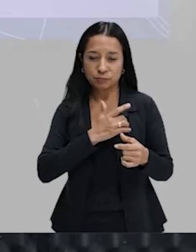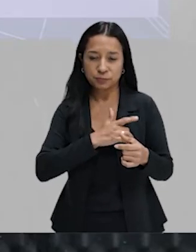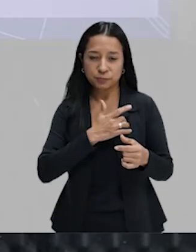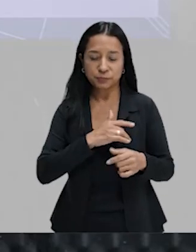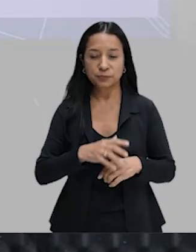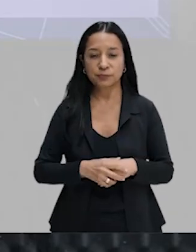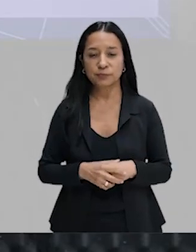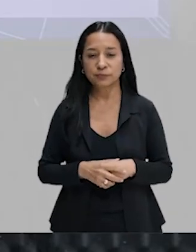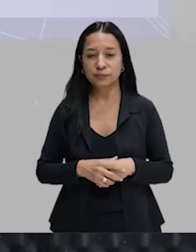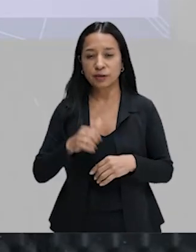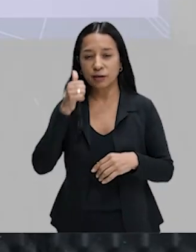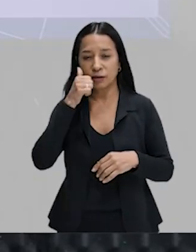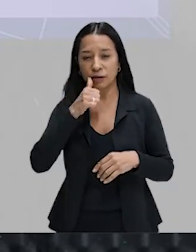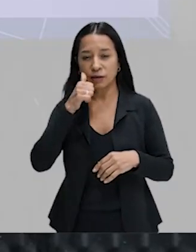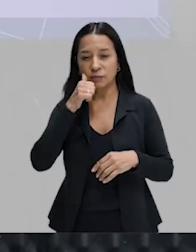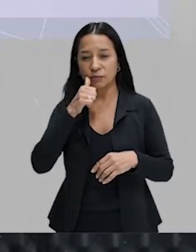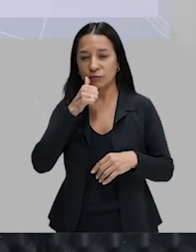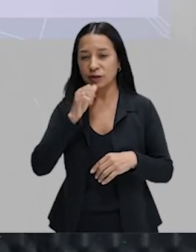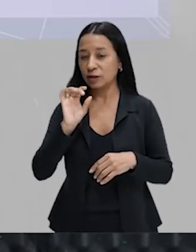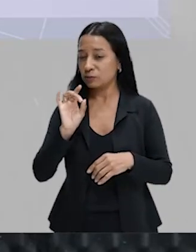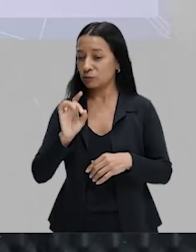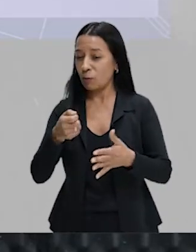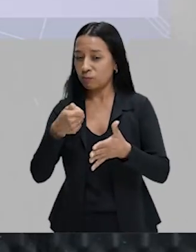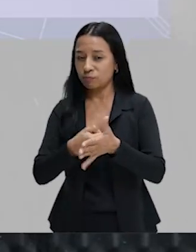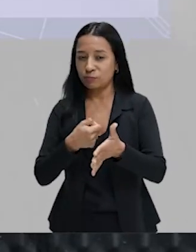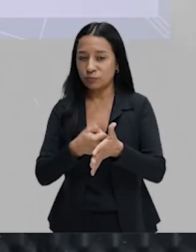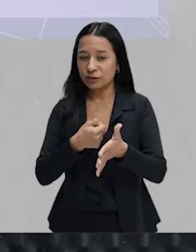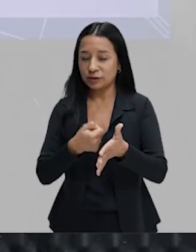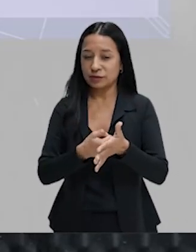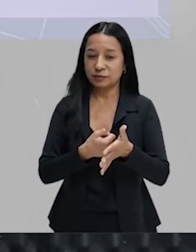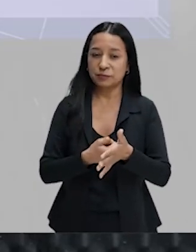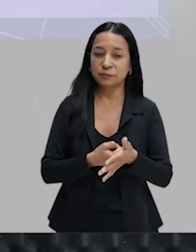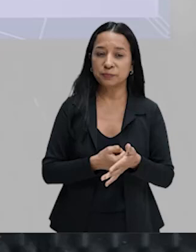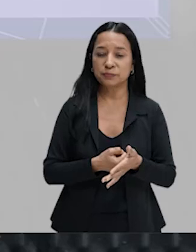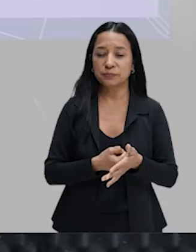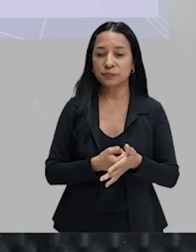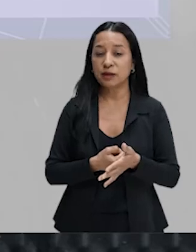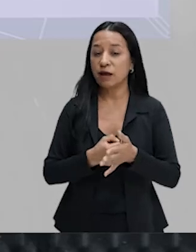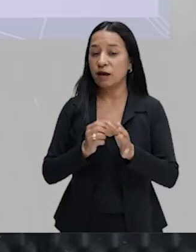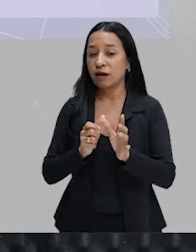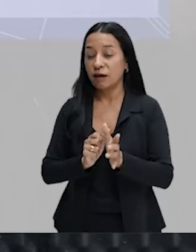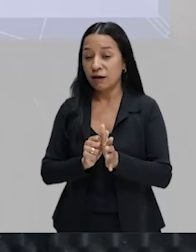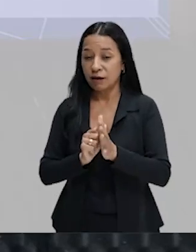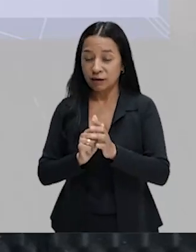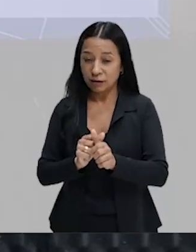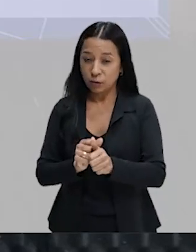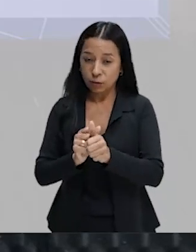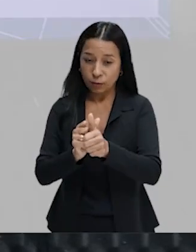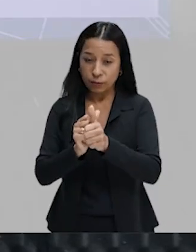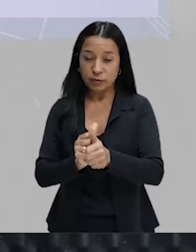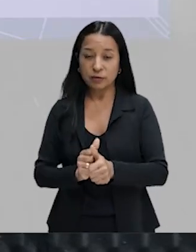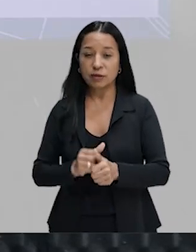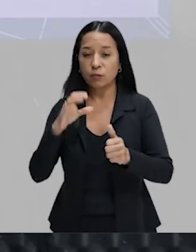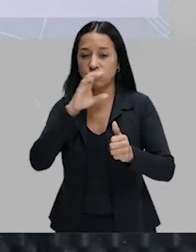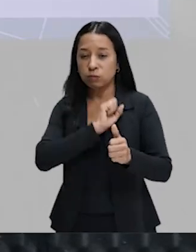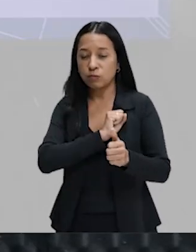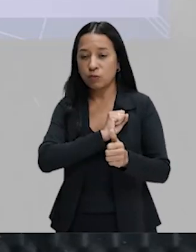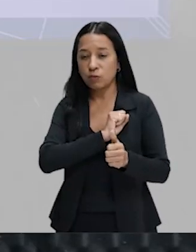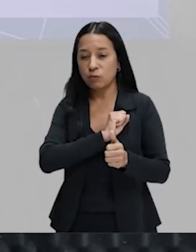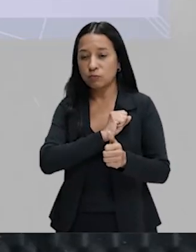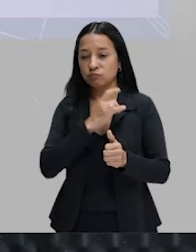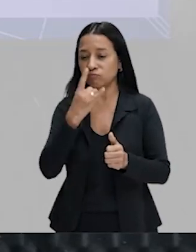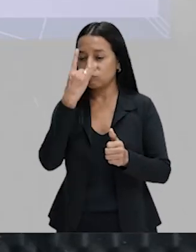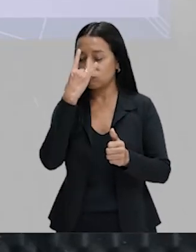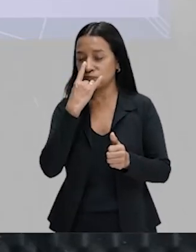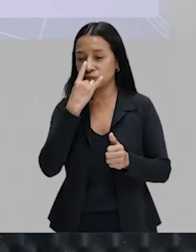amor, visto que ela o cegou. Aqui a gente tem uma fábula. É uma história para explicar essa história do amor ser cego. E aqui